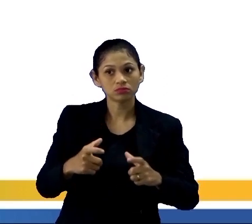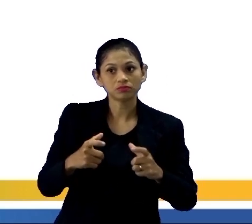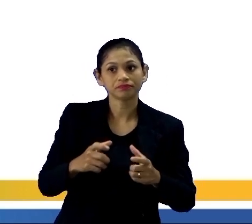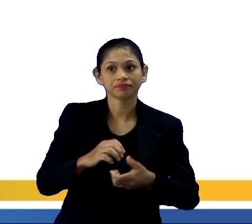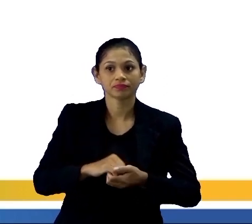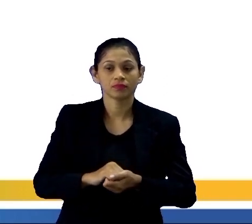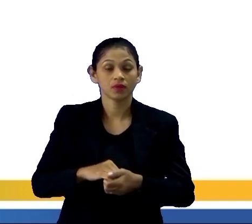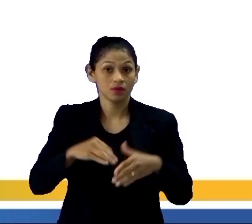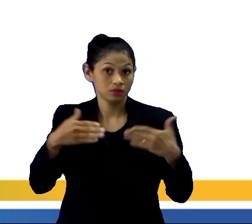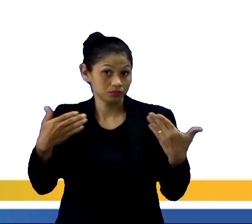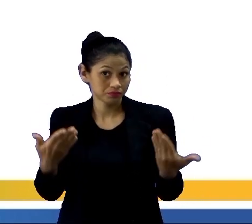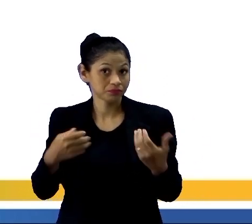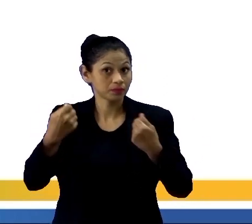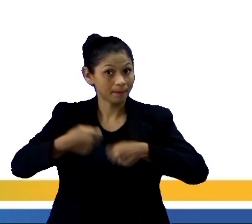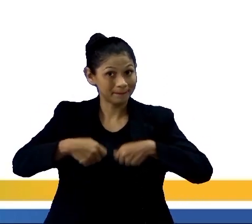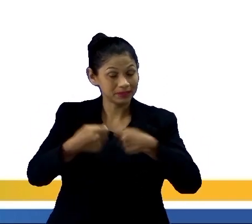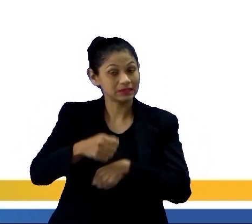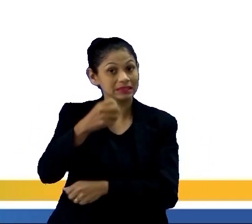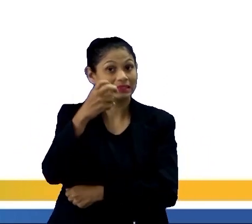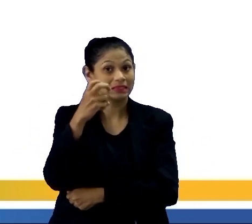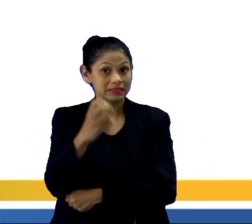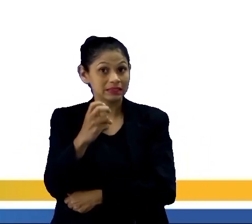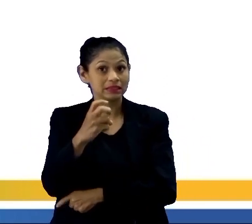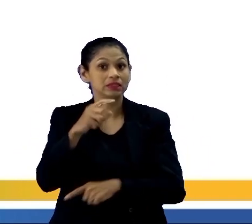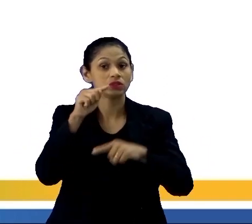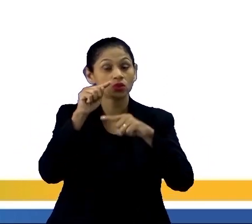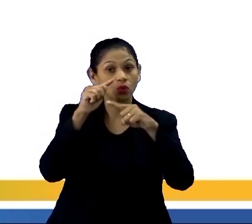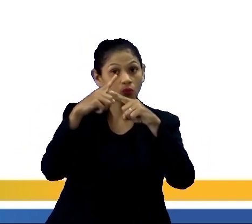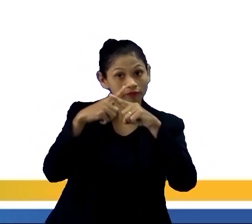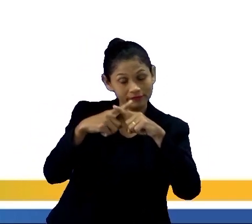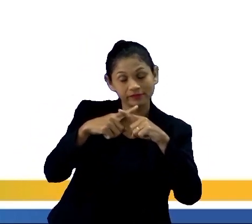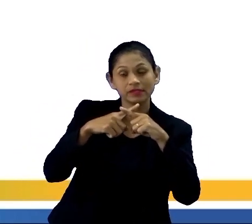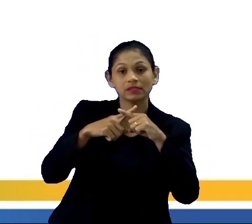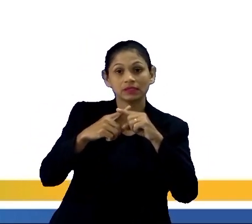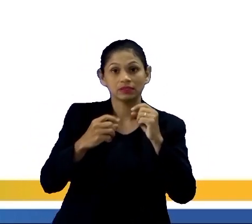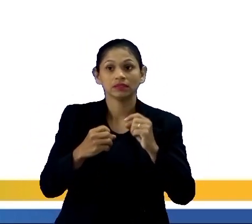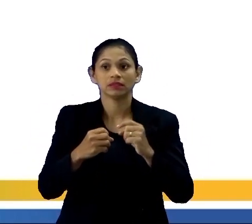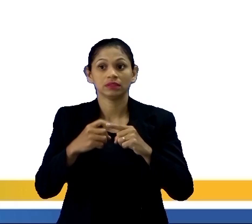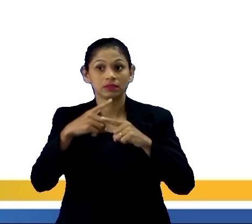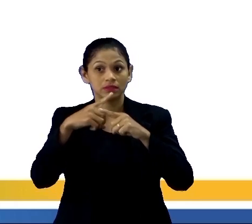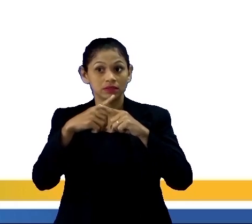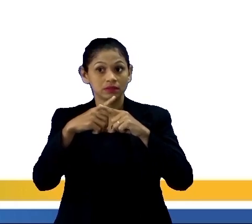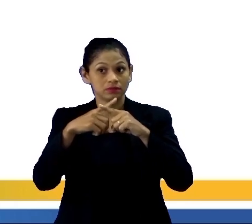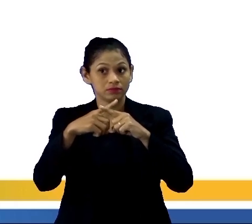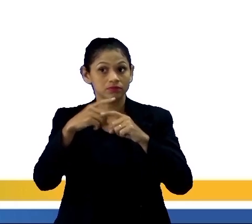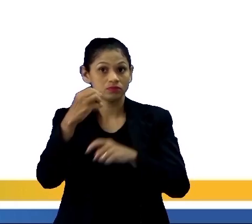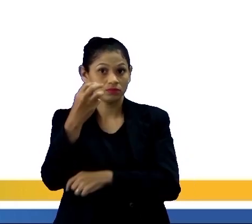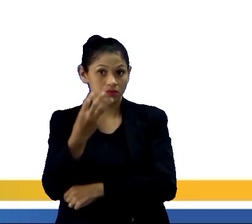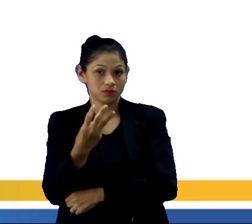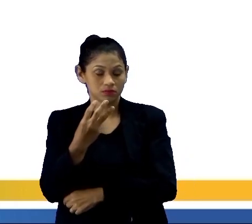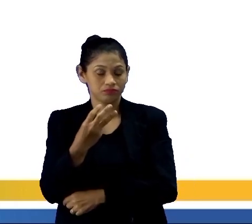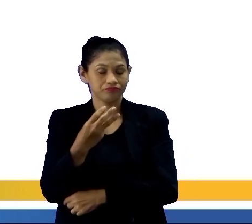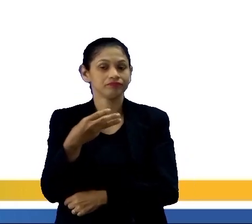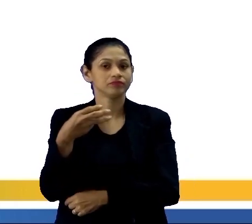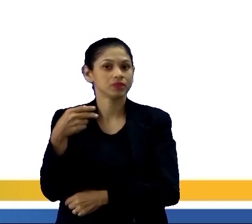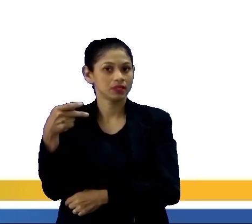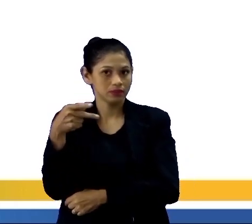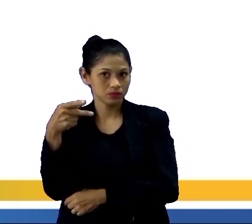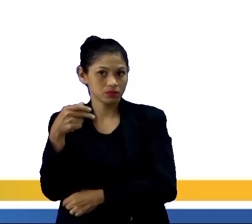ovos. Então, eu preciso de 5 vezes essa quantidade. 3 vezes 5 é igual a 15